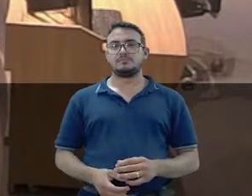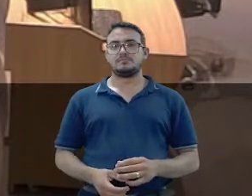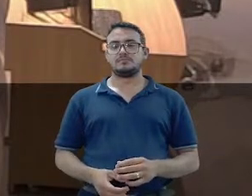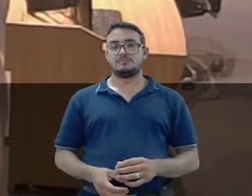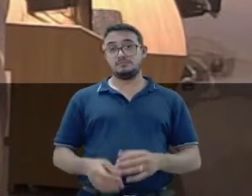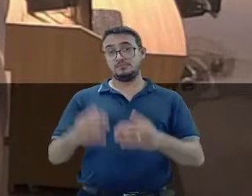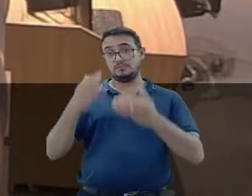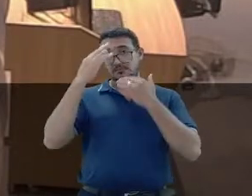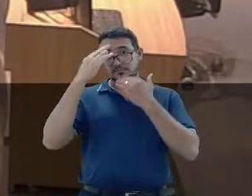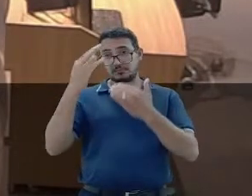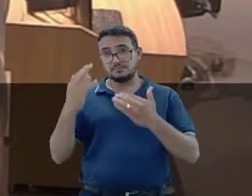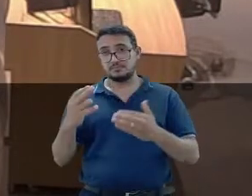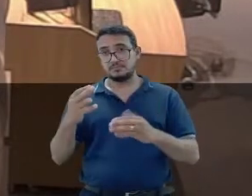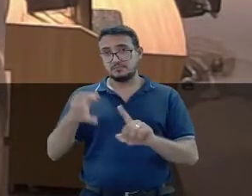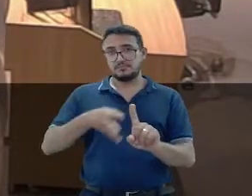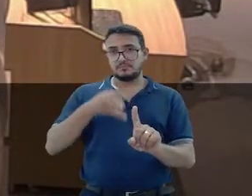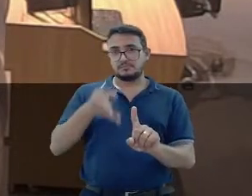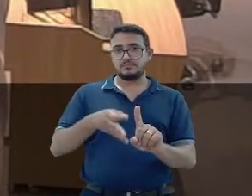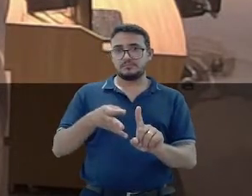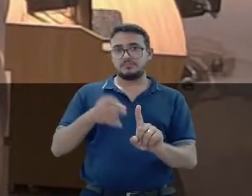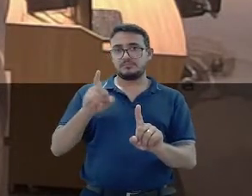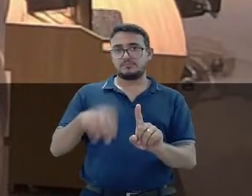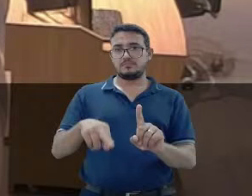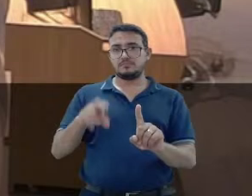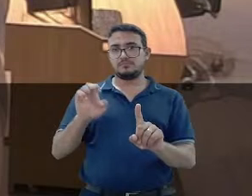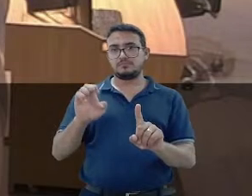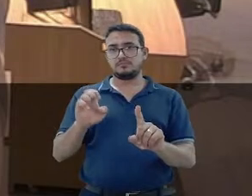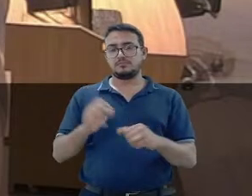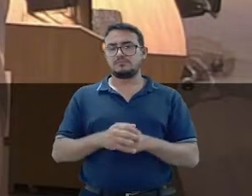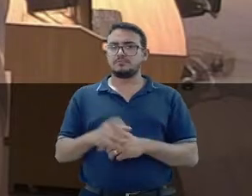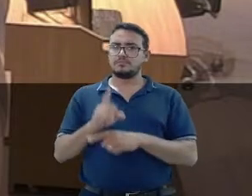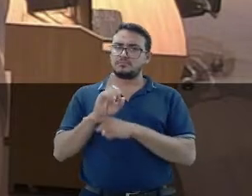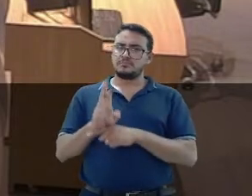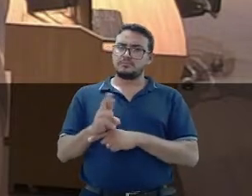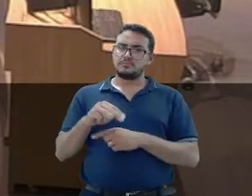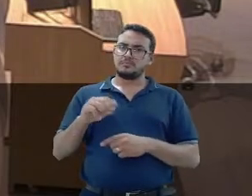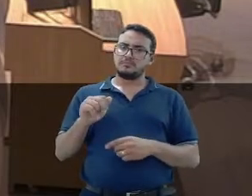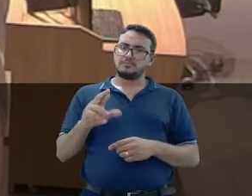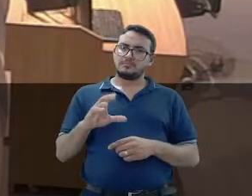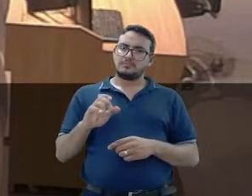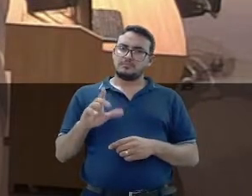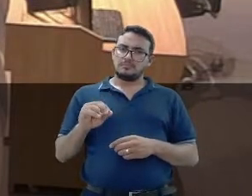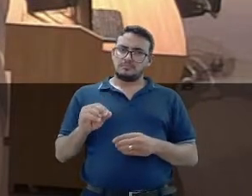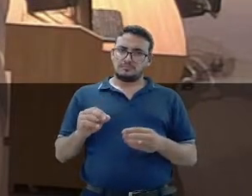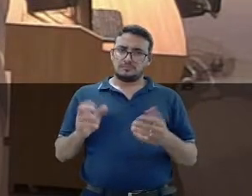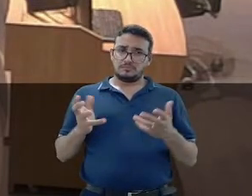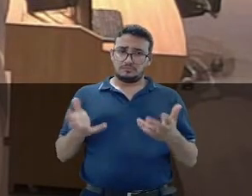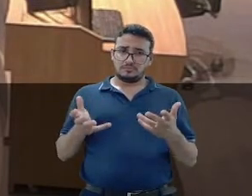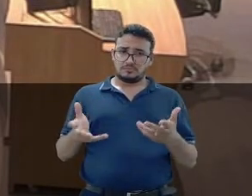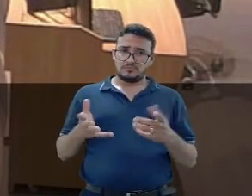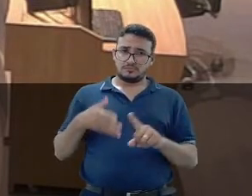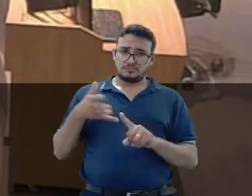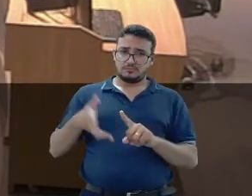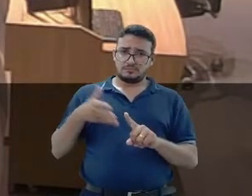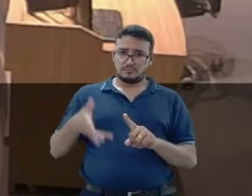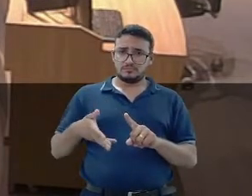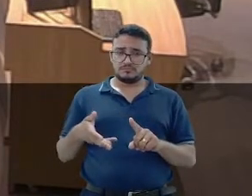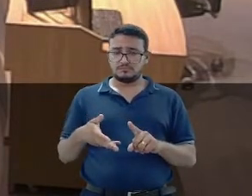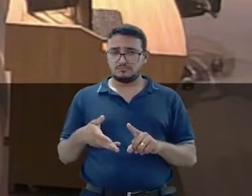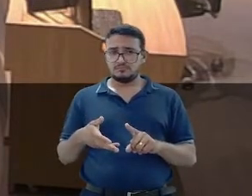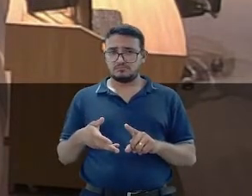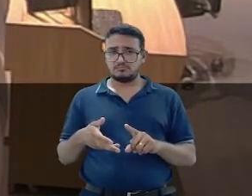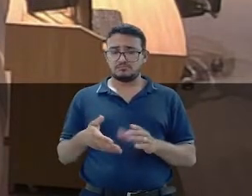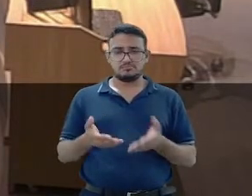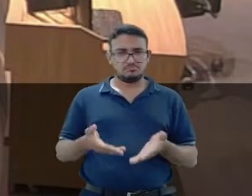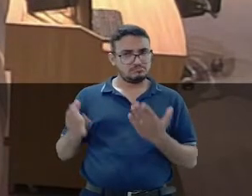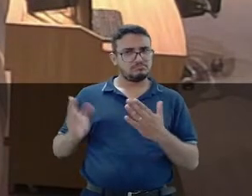Obrigado, desembargador André. Doutor Marcelo, só tem interesse na sustentação. Defiro a